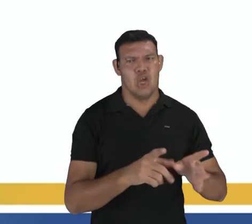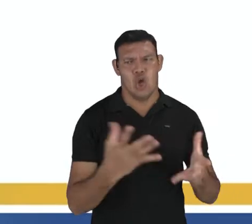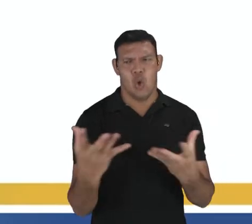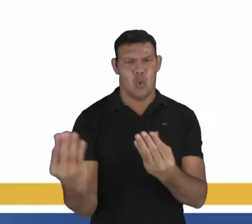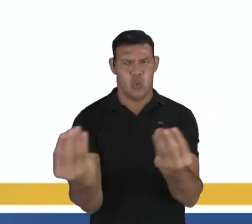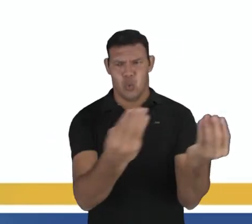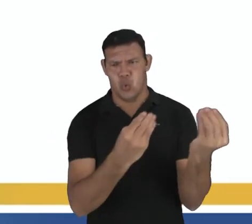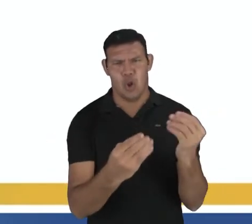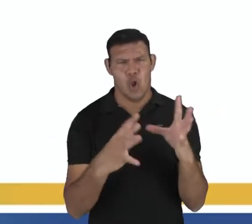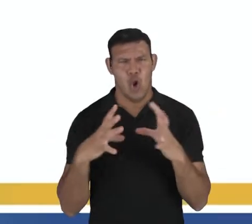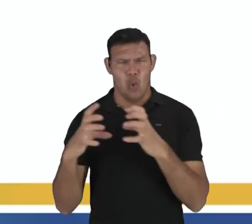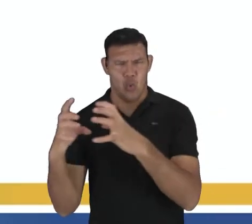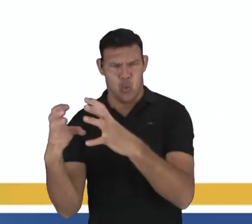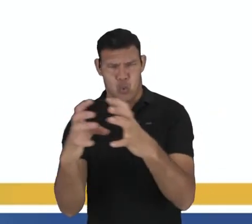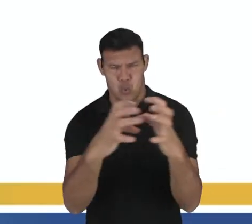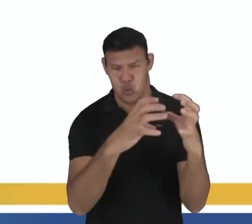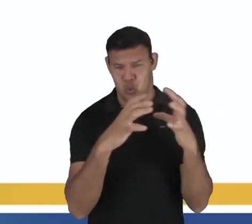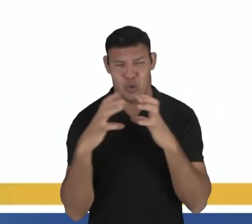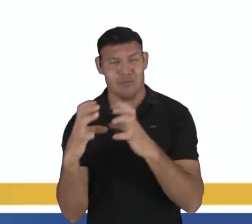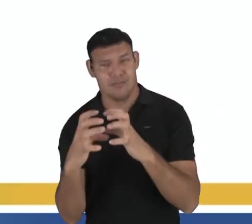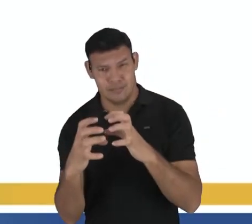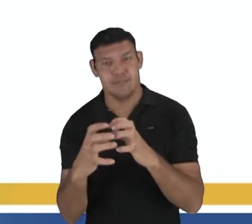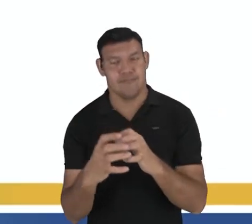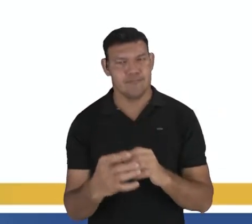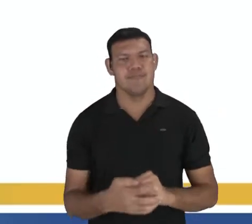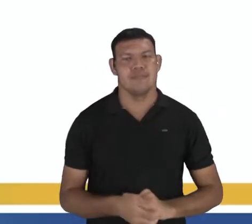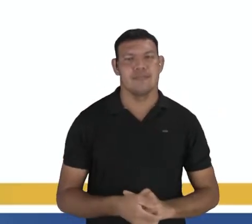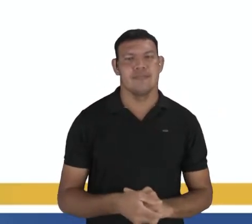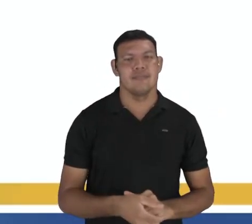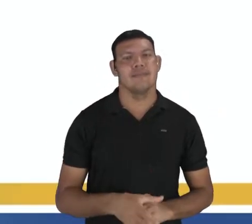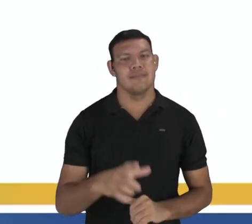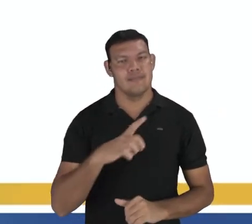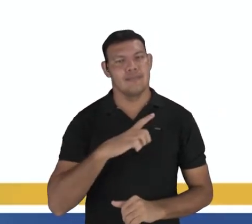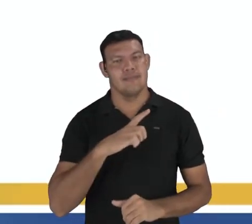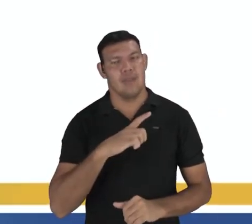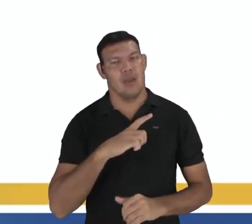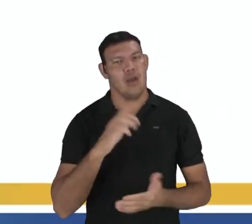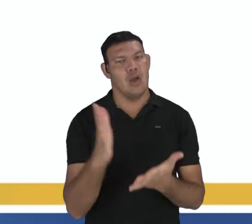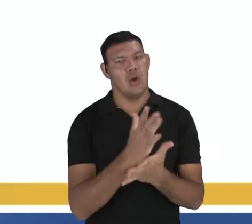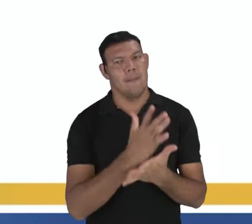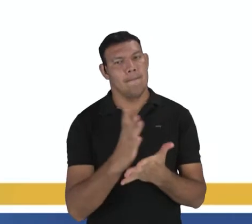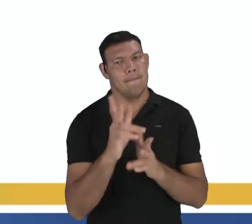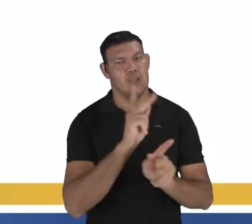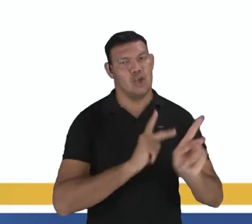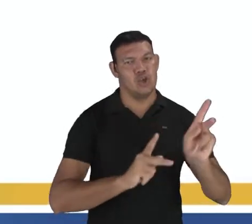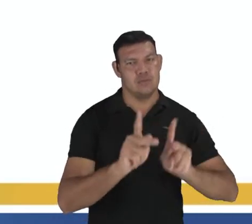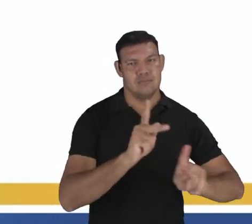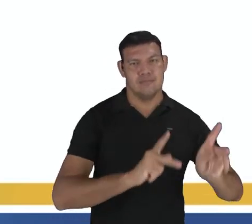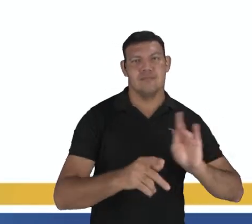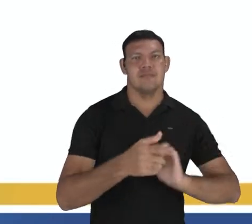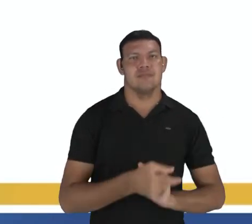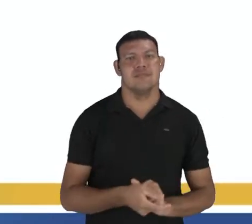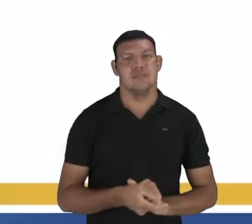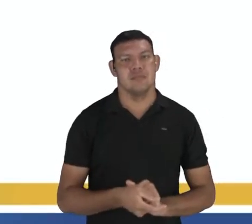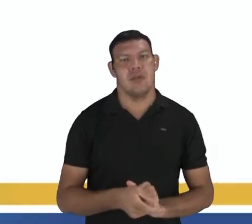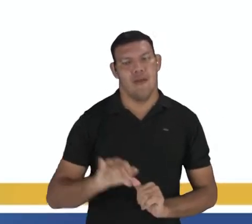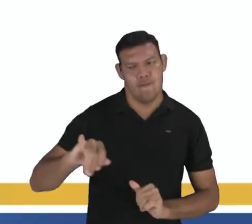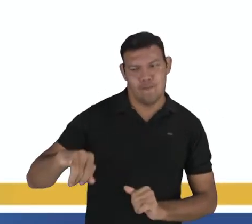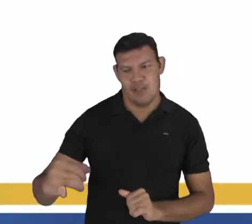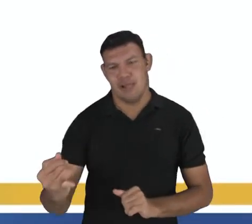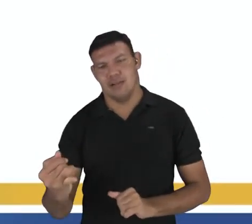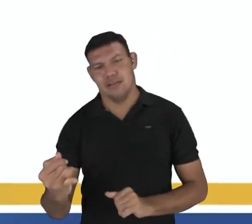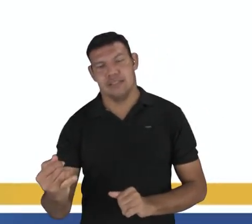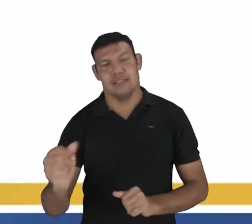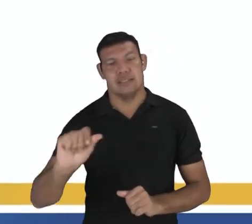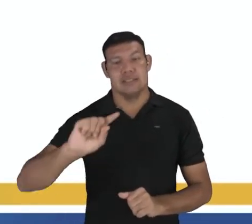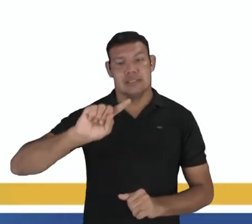estarem nesse local, né? A gente vai ter aí a sucessão de alguns povos, né? Um momento um está em vantagem, depois já vem